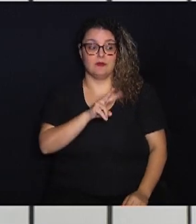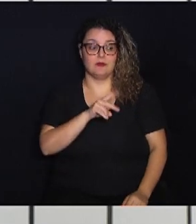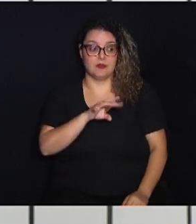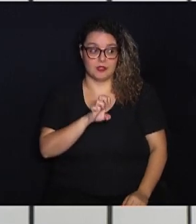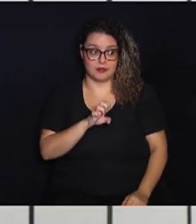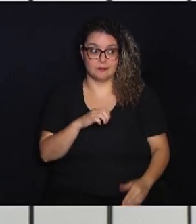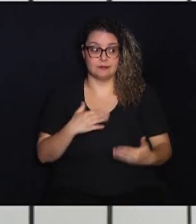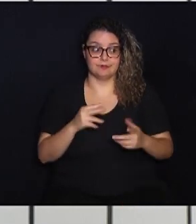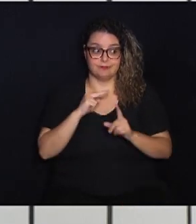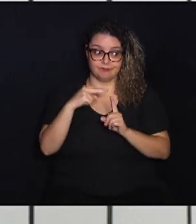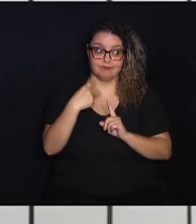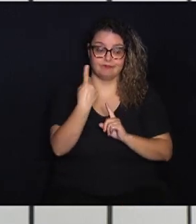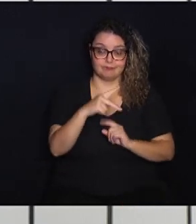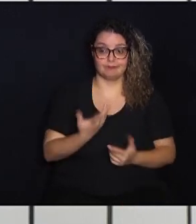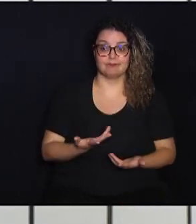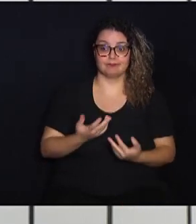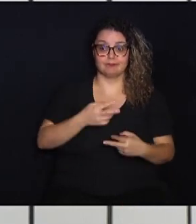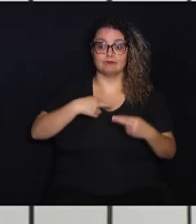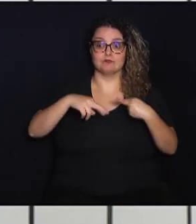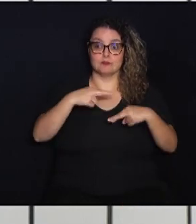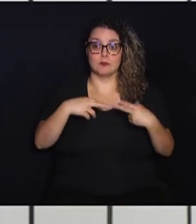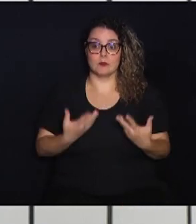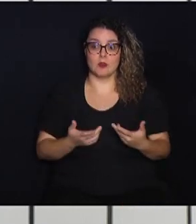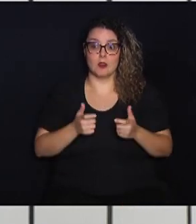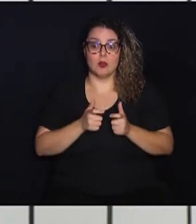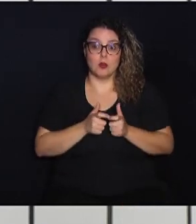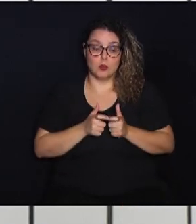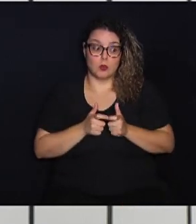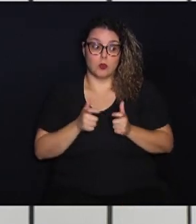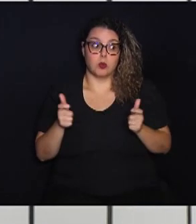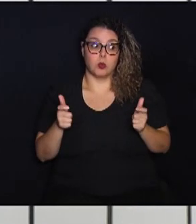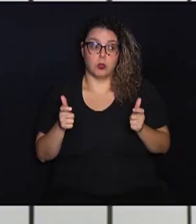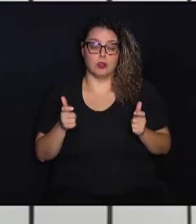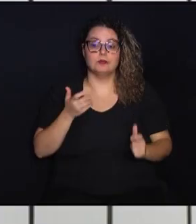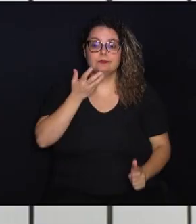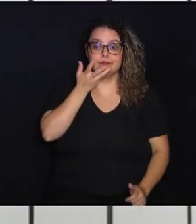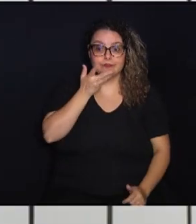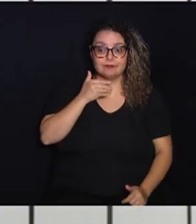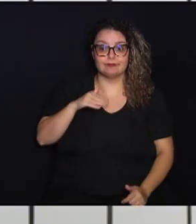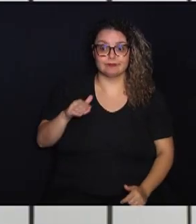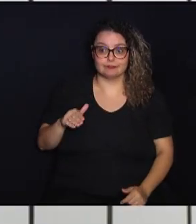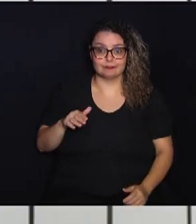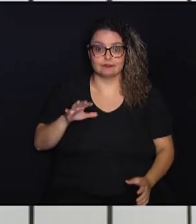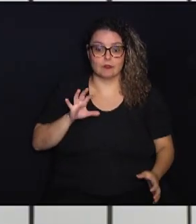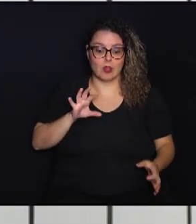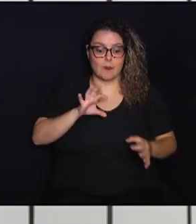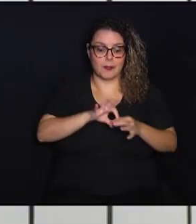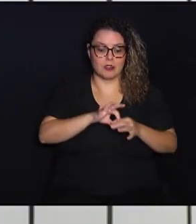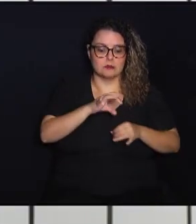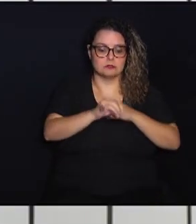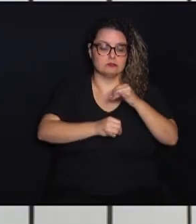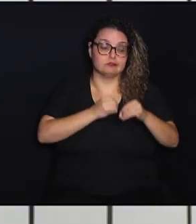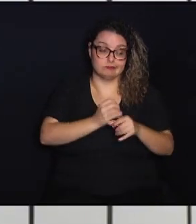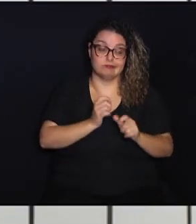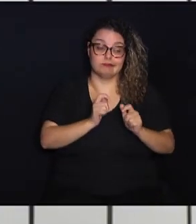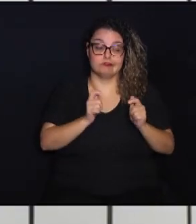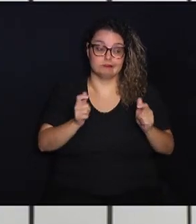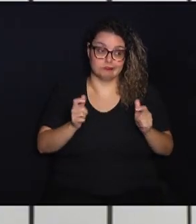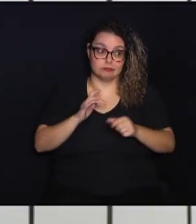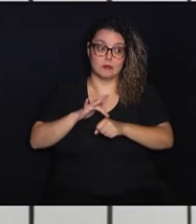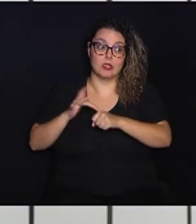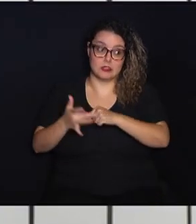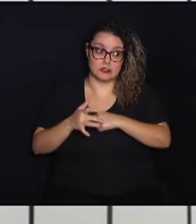seu ponto de vista referente ao aumento das crianças que vêm se conectando cada vez mais às